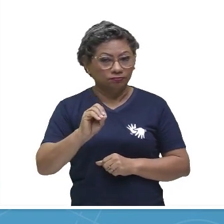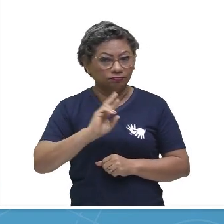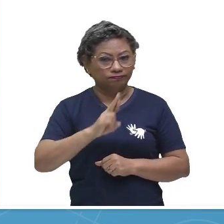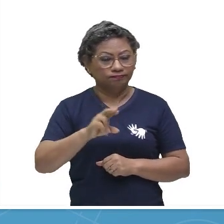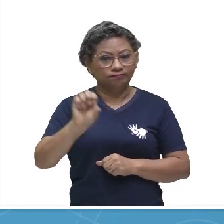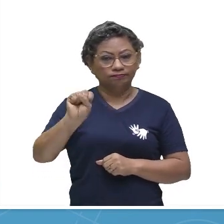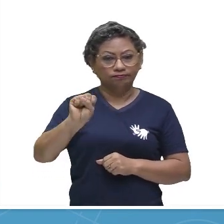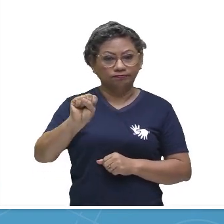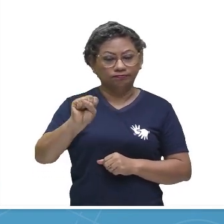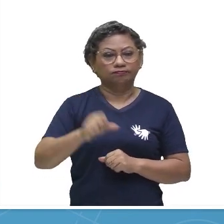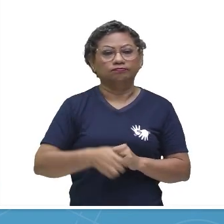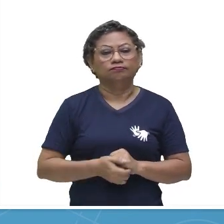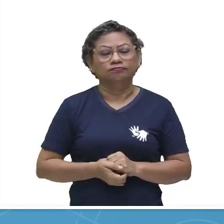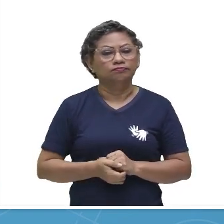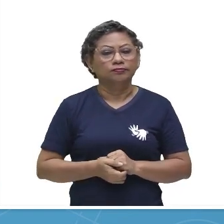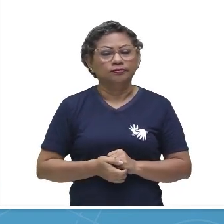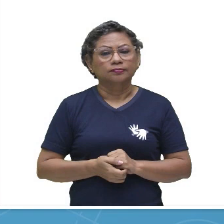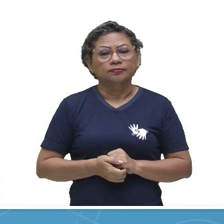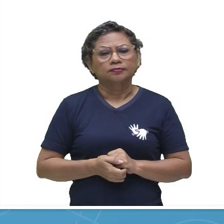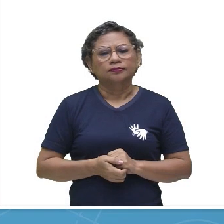propriedade, o desenvolvimento termina aqui.